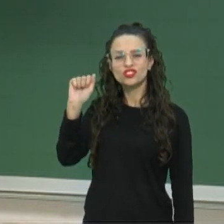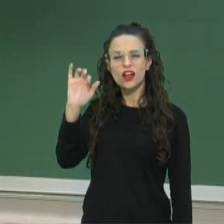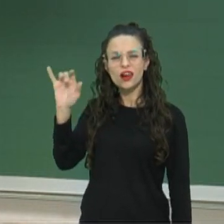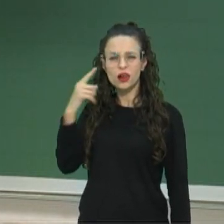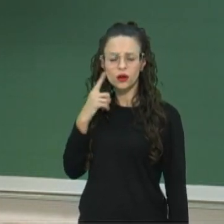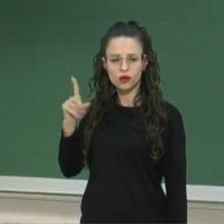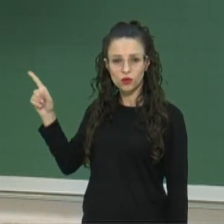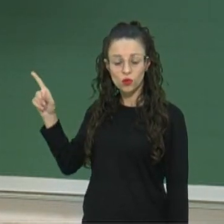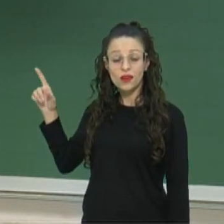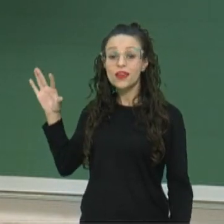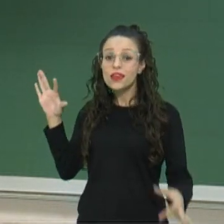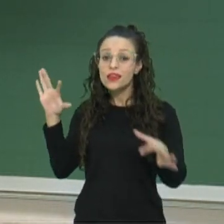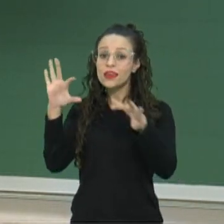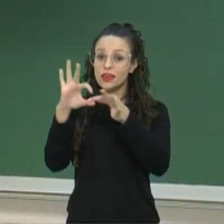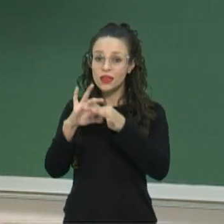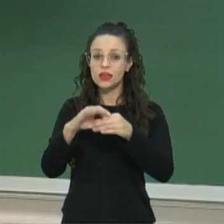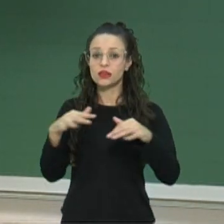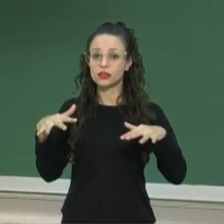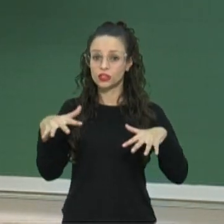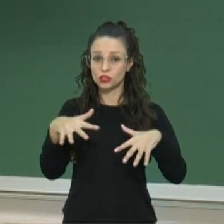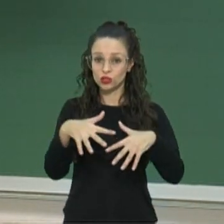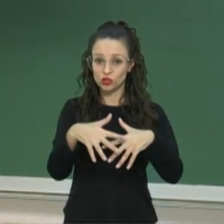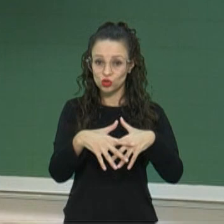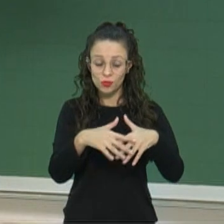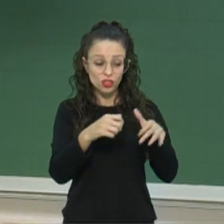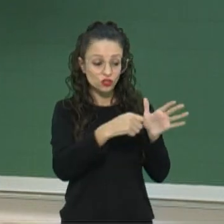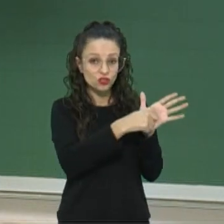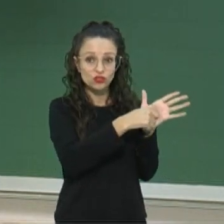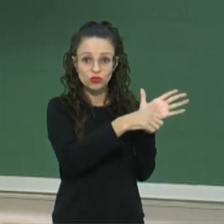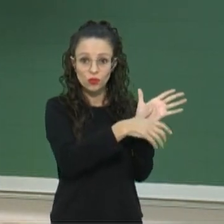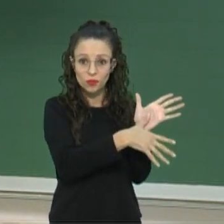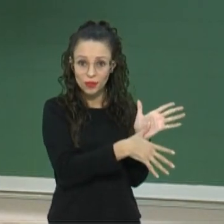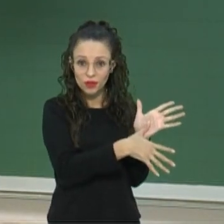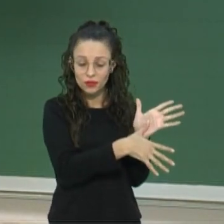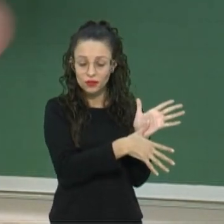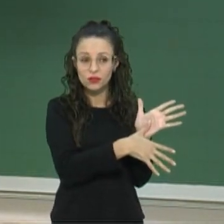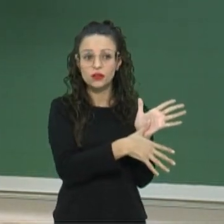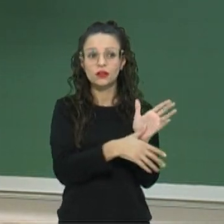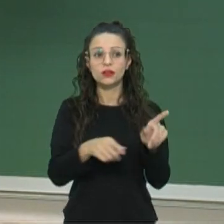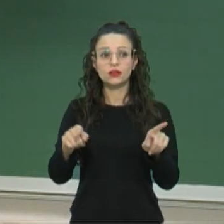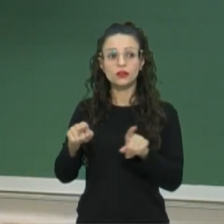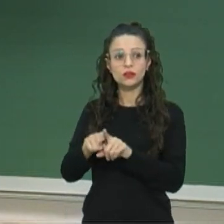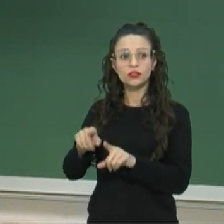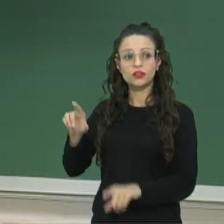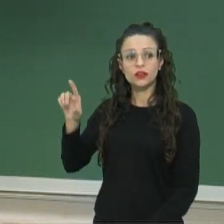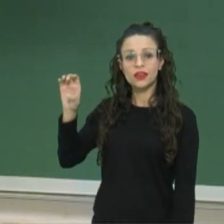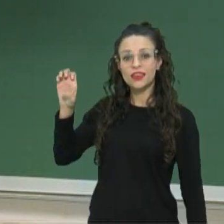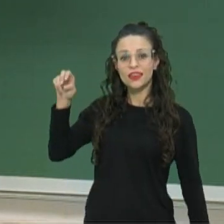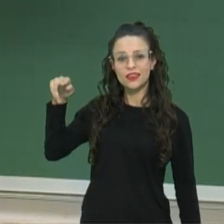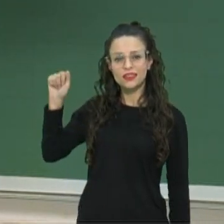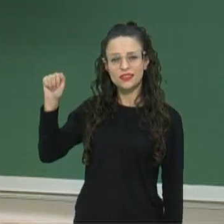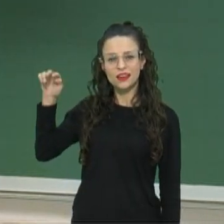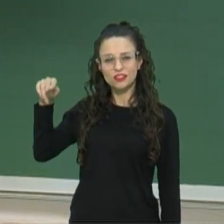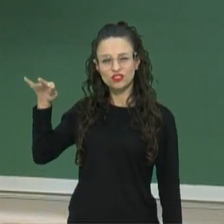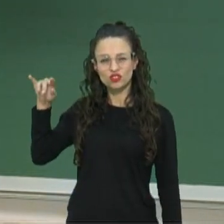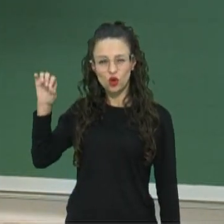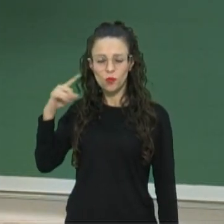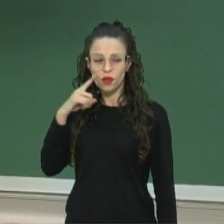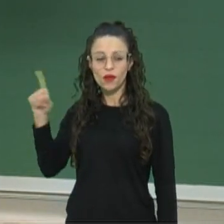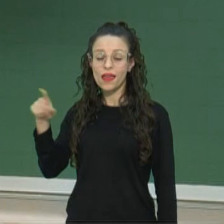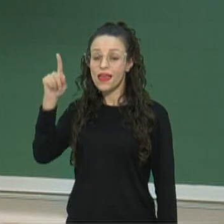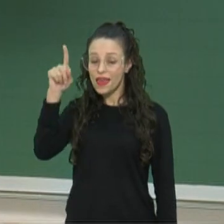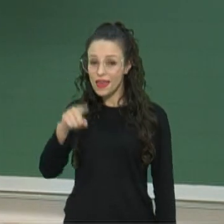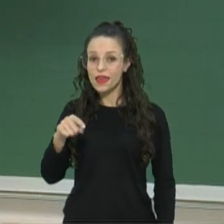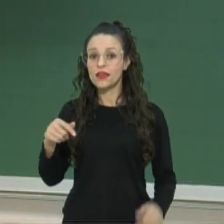diasteroisômeros corresponde à isomeria geométrica, enantiômeros corresponde à isomeria